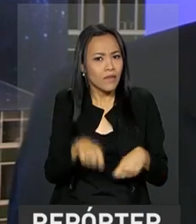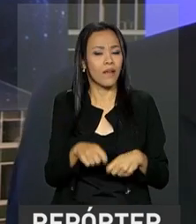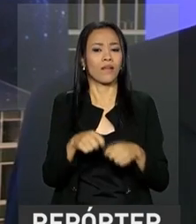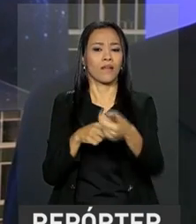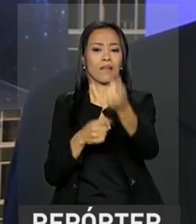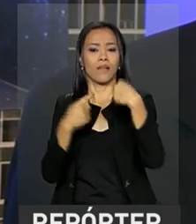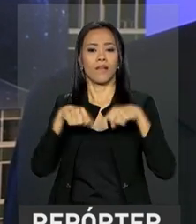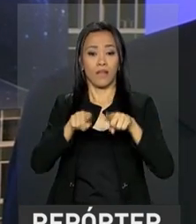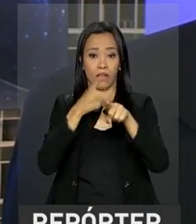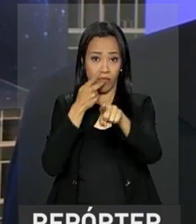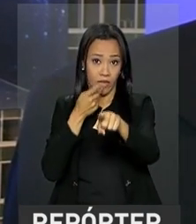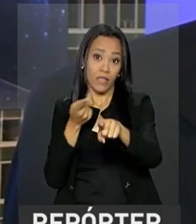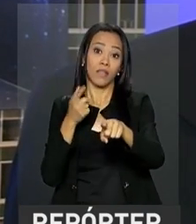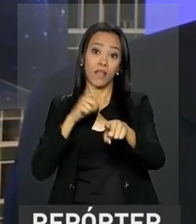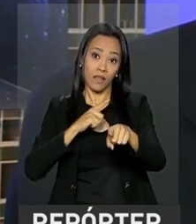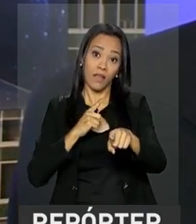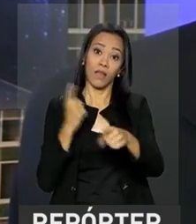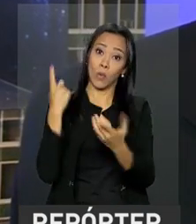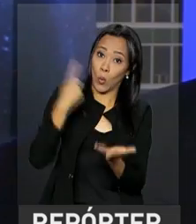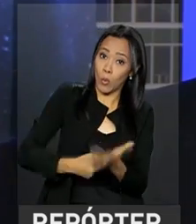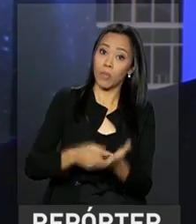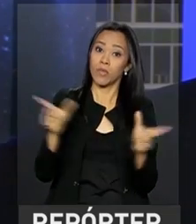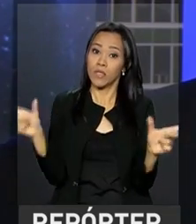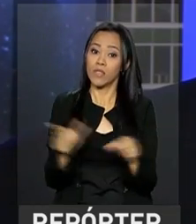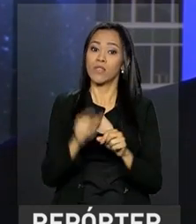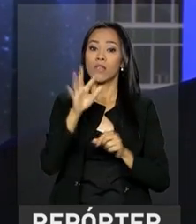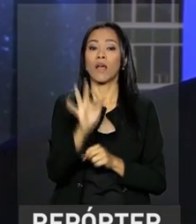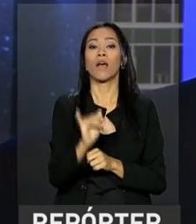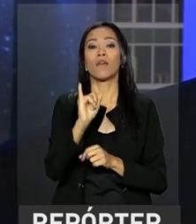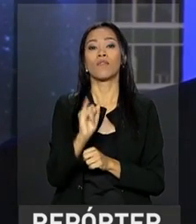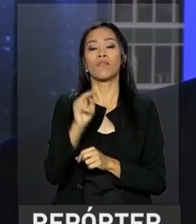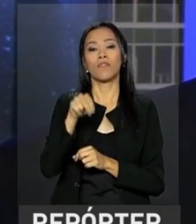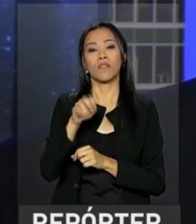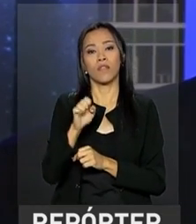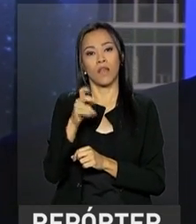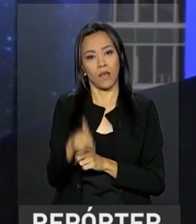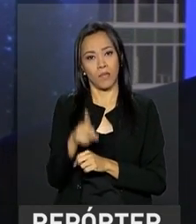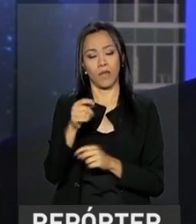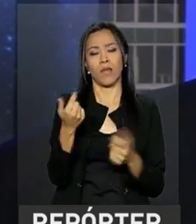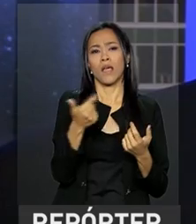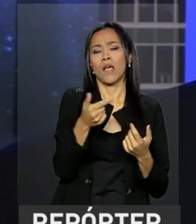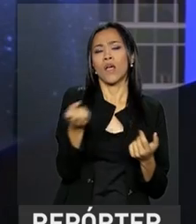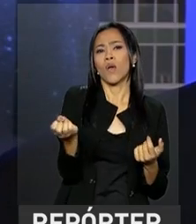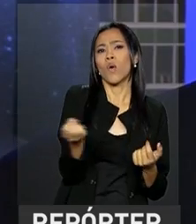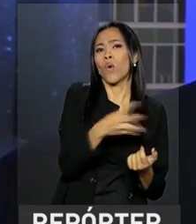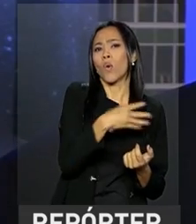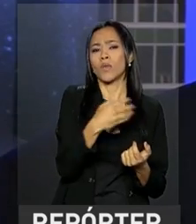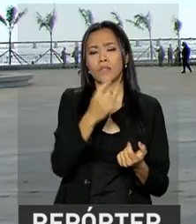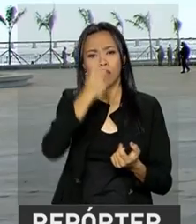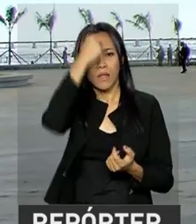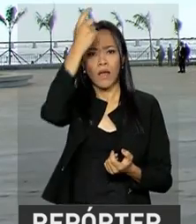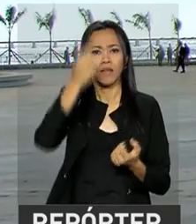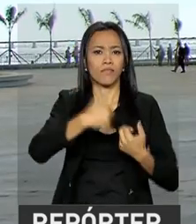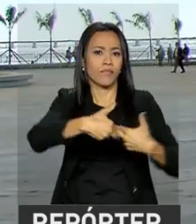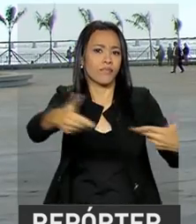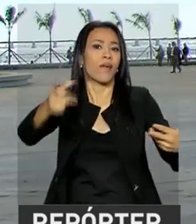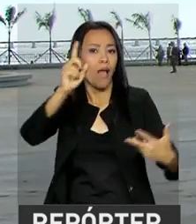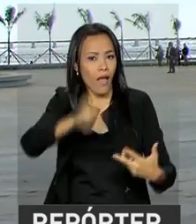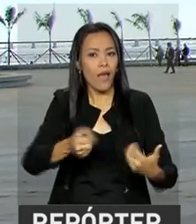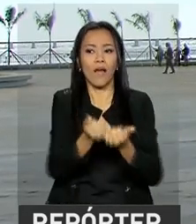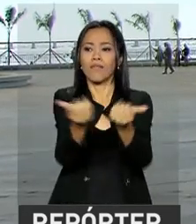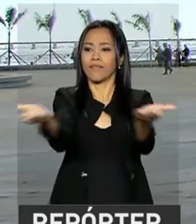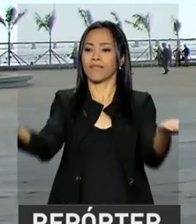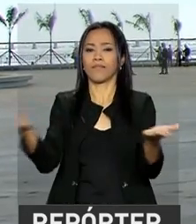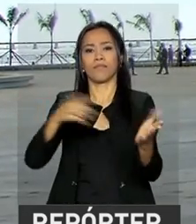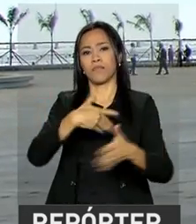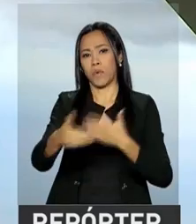esta tem tudo a ver com a missão da fnep a Inovação ela tá alcance da população de uma maneira geral a exposição estará